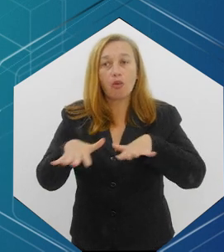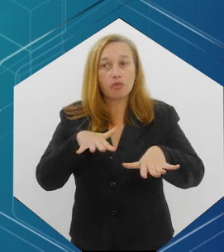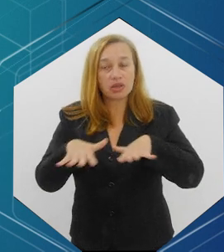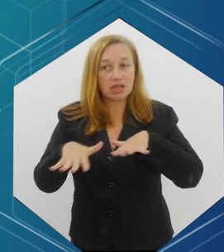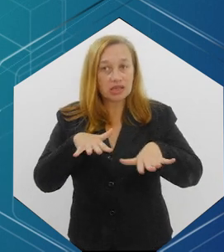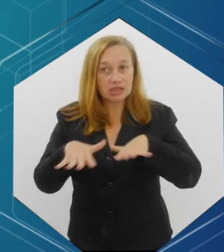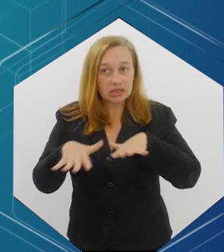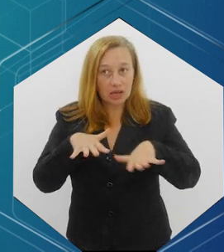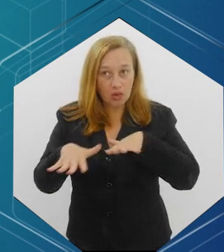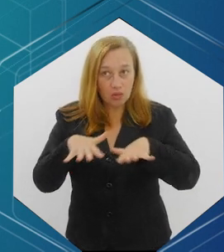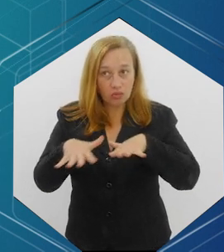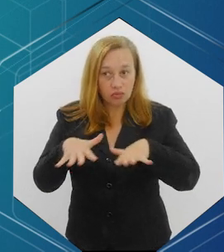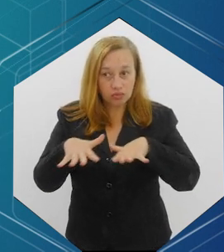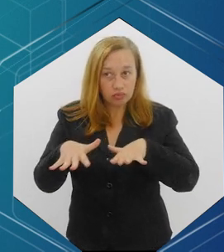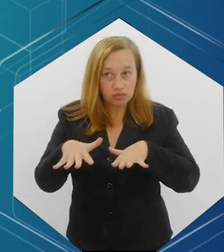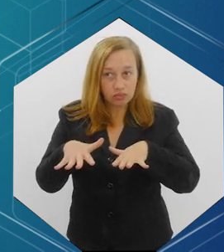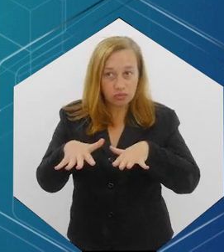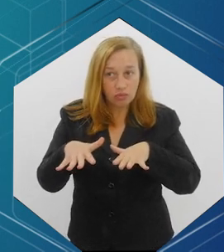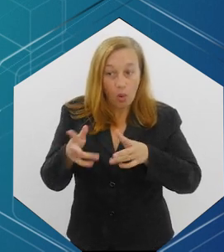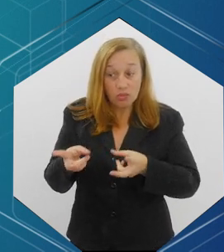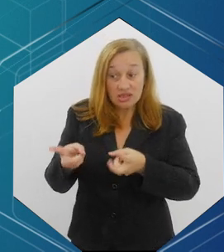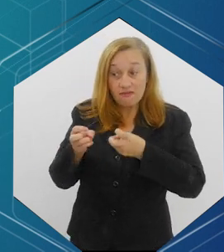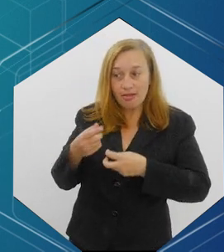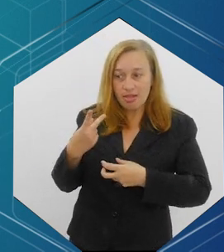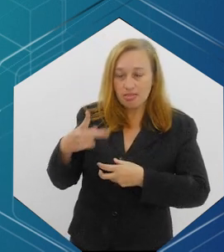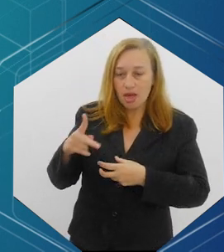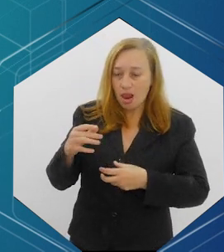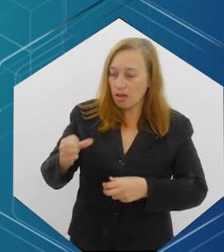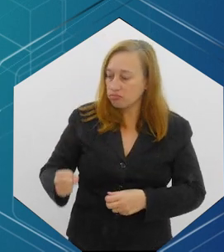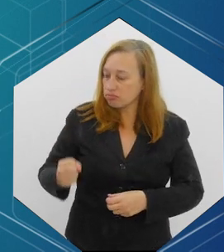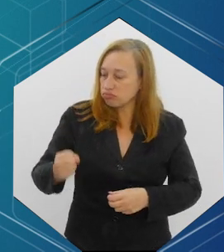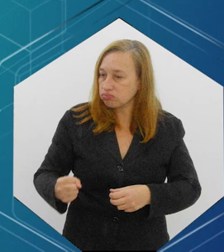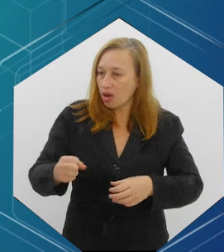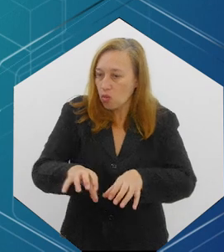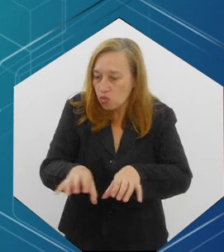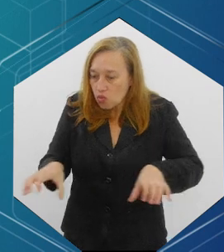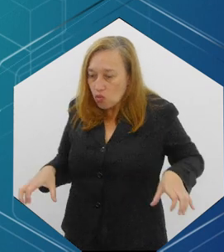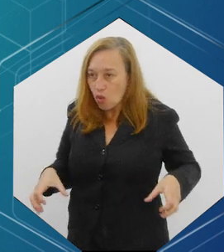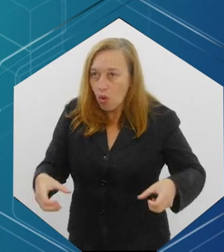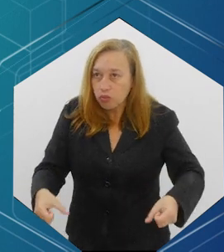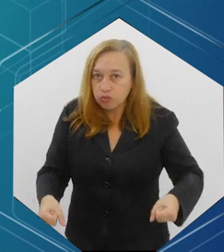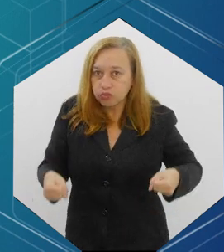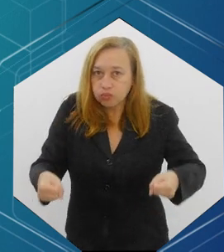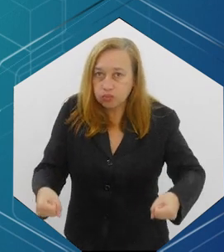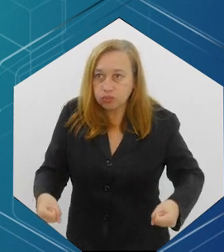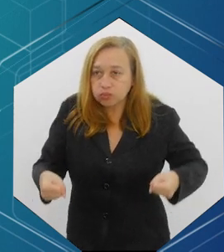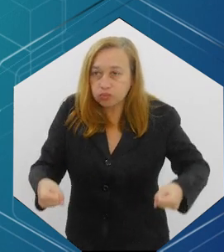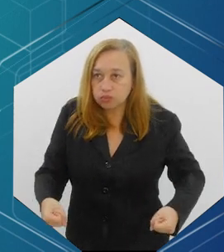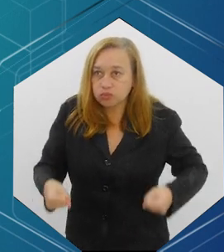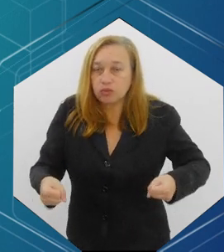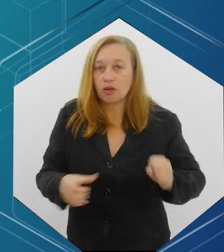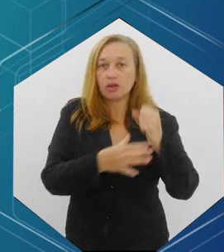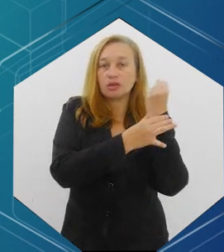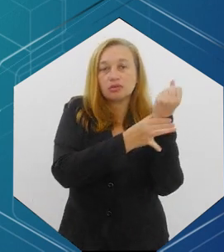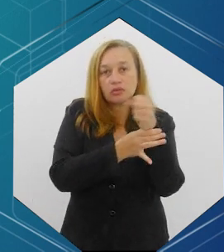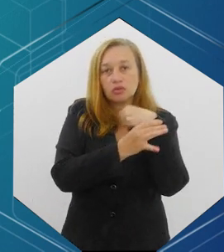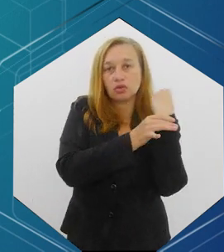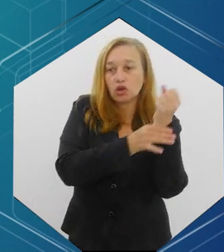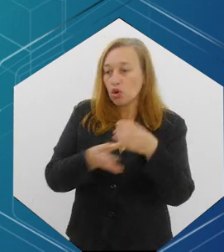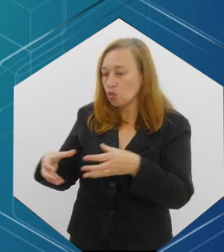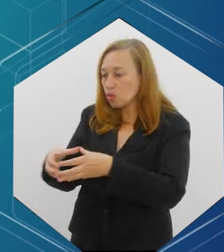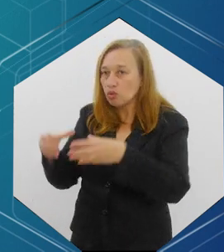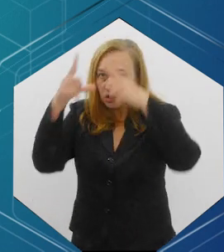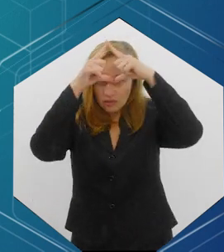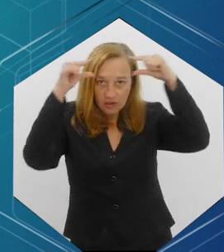mobilização ativa assistida dele, com muletas, com andadores, com fisioterapeuta, equipe de